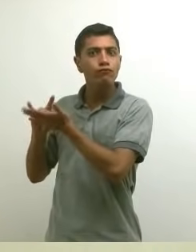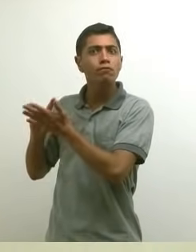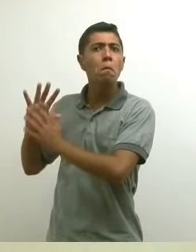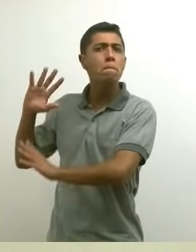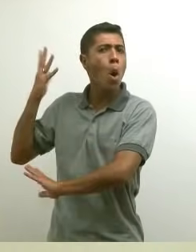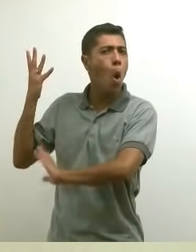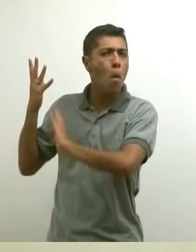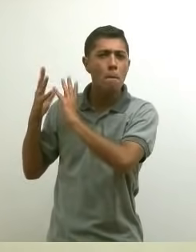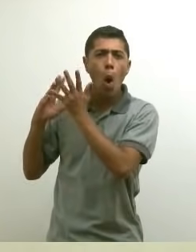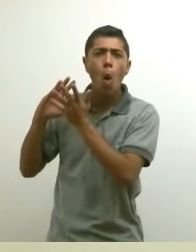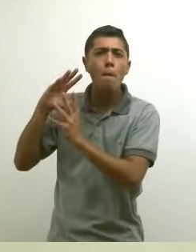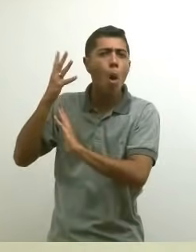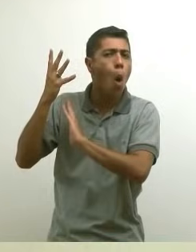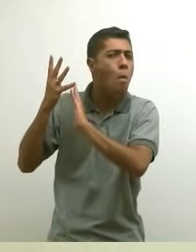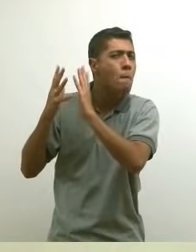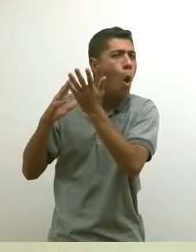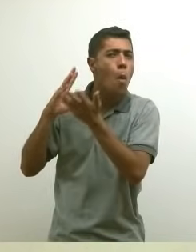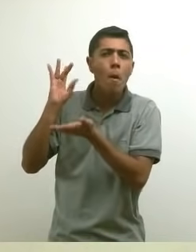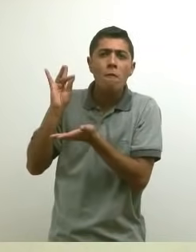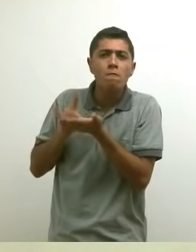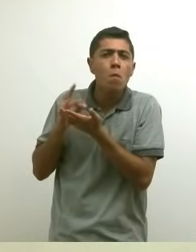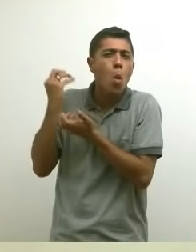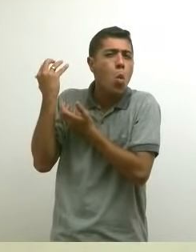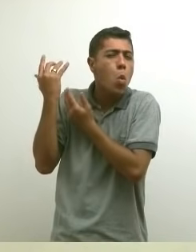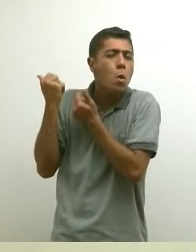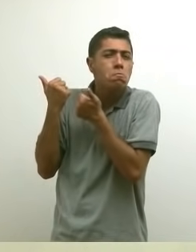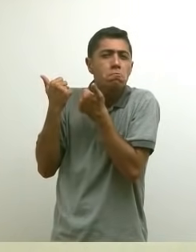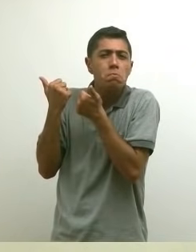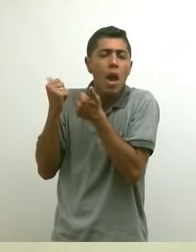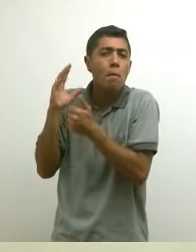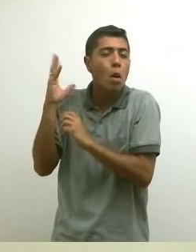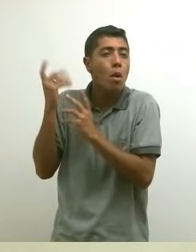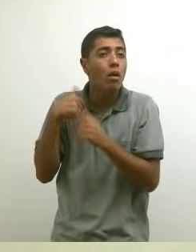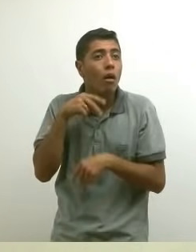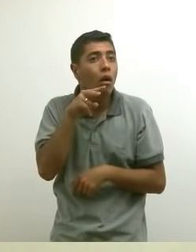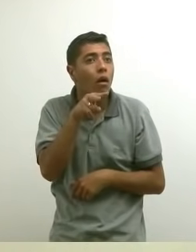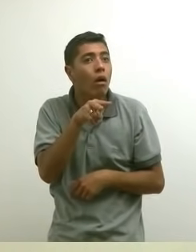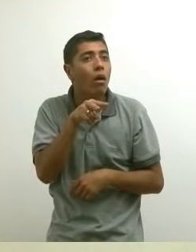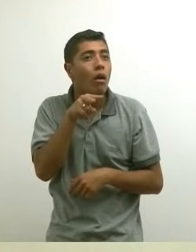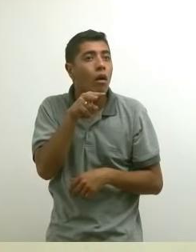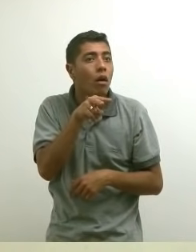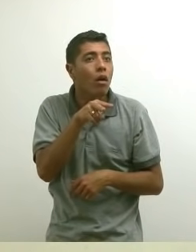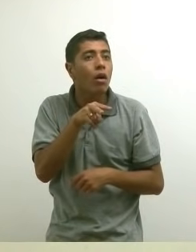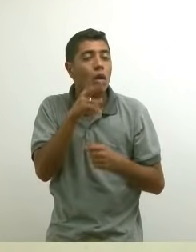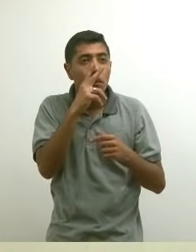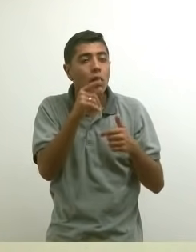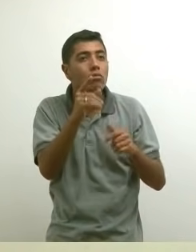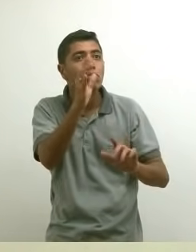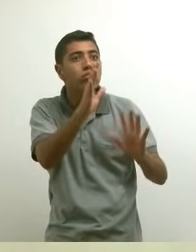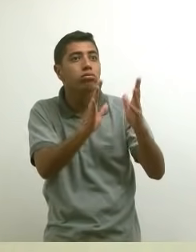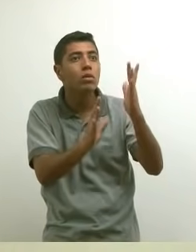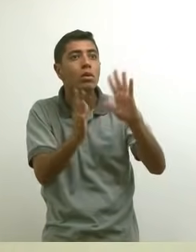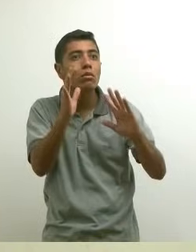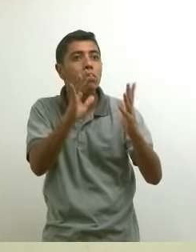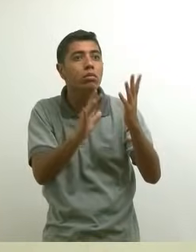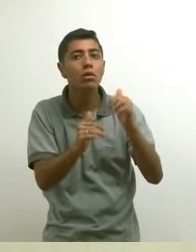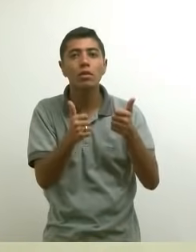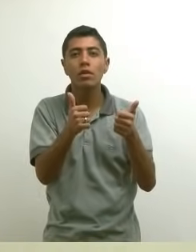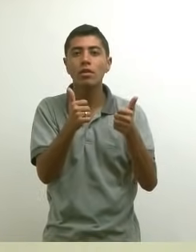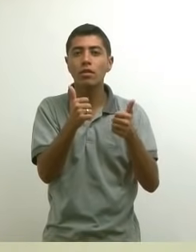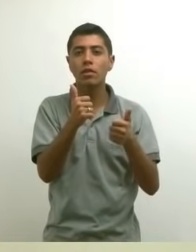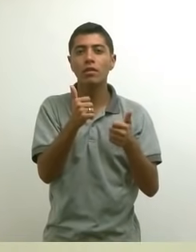virtual significa o aprofundamento na caverna se perder dentro da caverna é uma questão